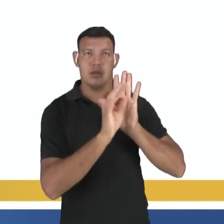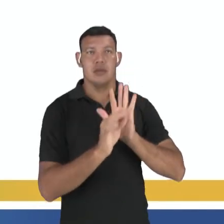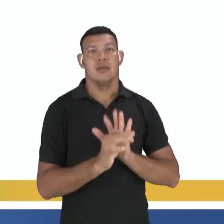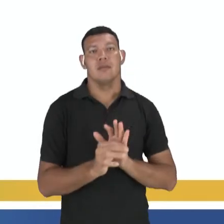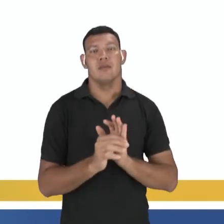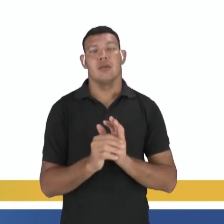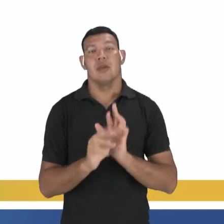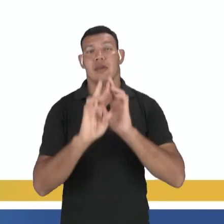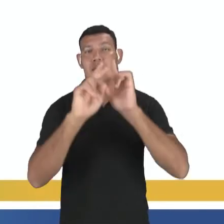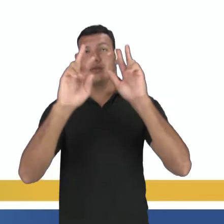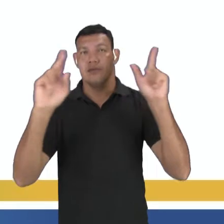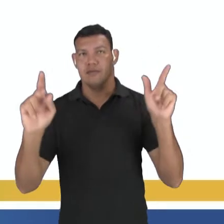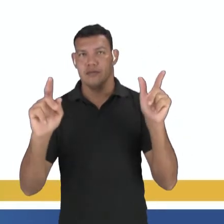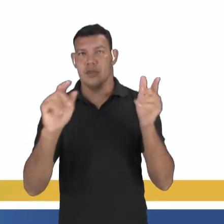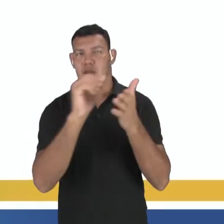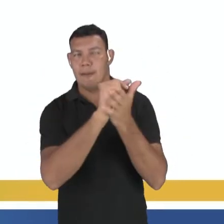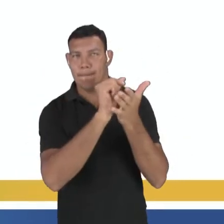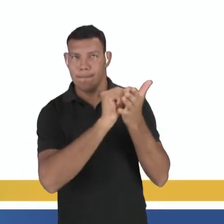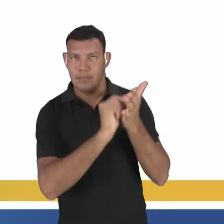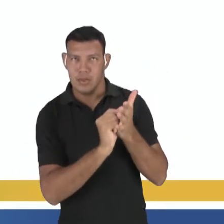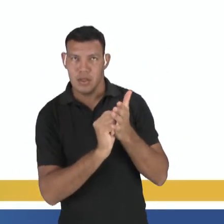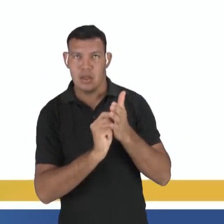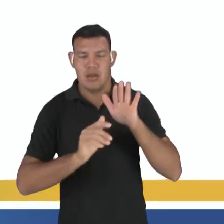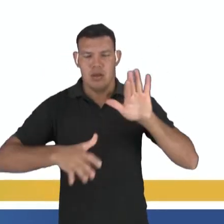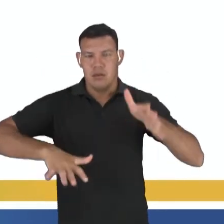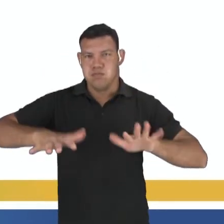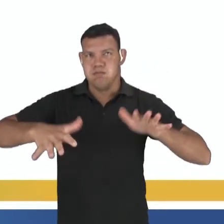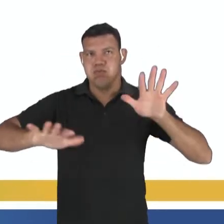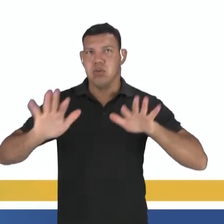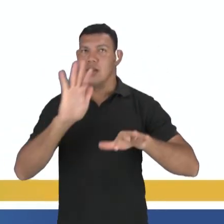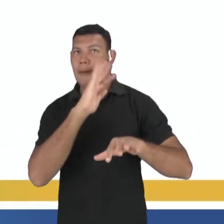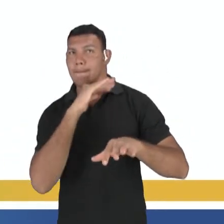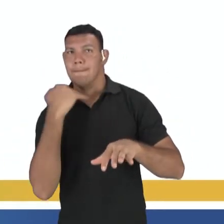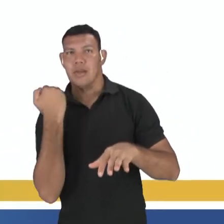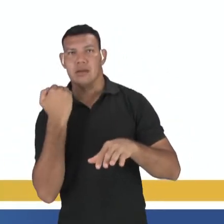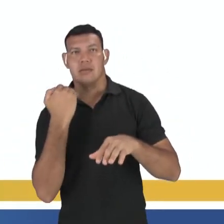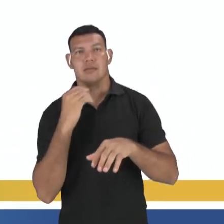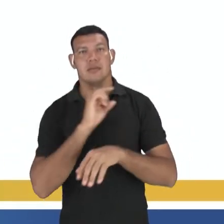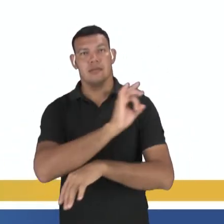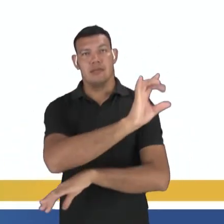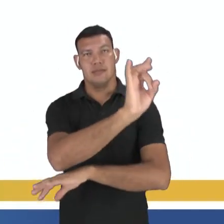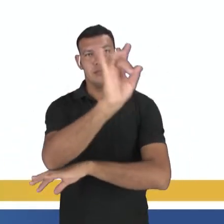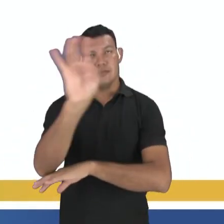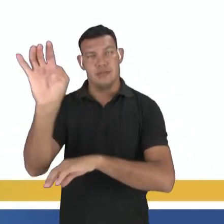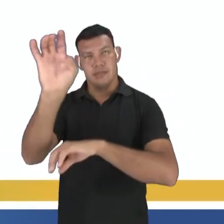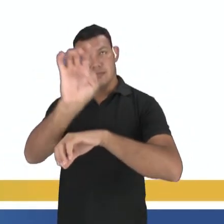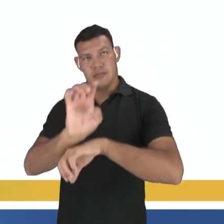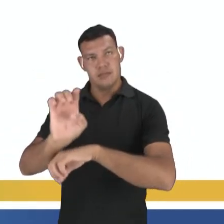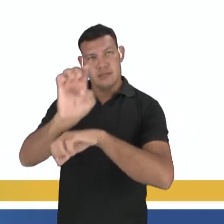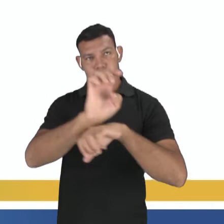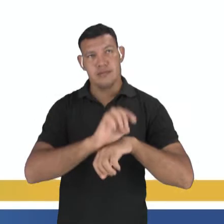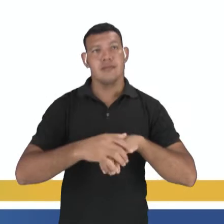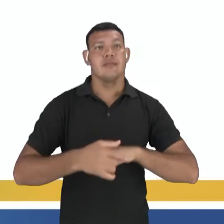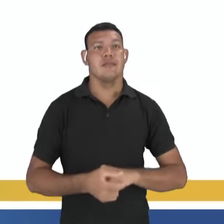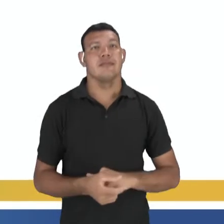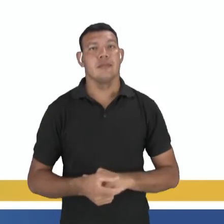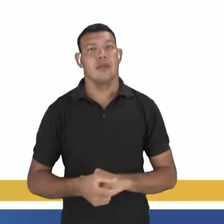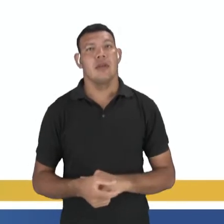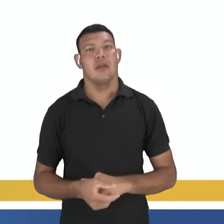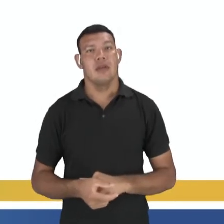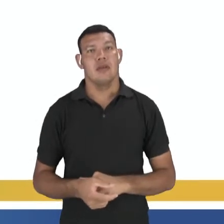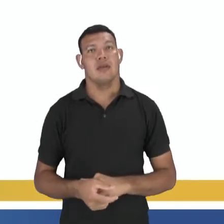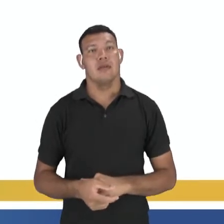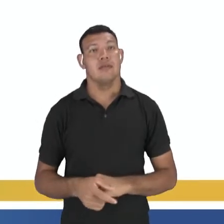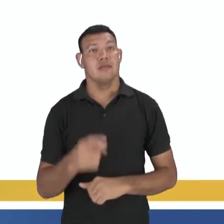desses dados? Letra B, qual a média de mortos por estado? Então vamos lá, gente. Eu tenho que olhar para a coluna